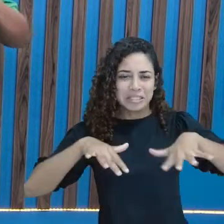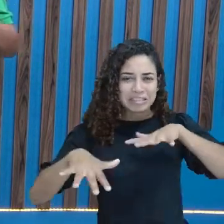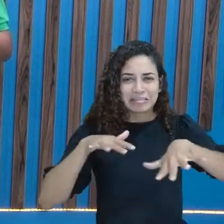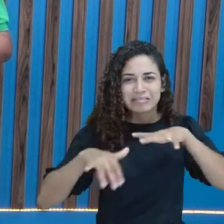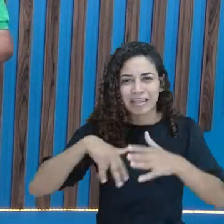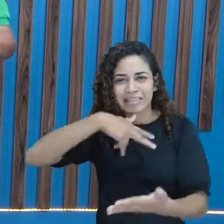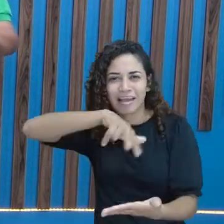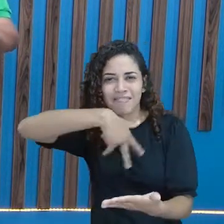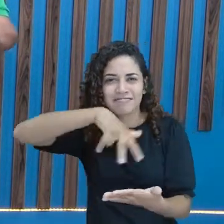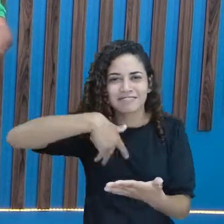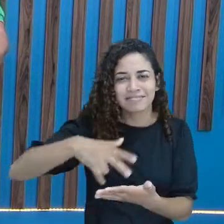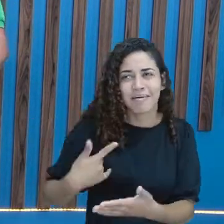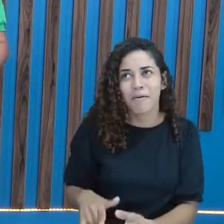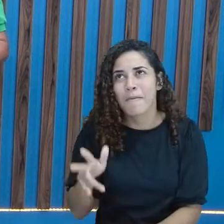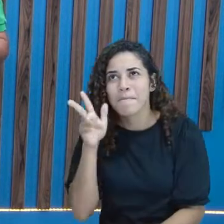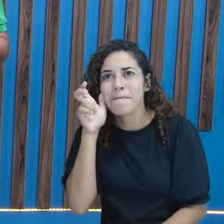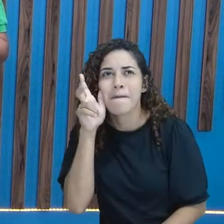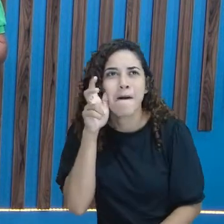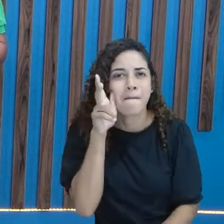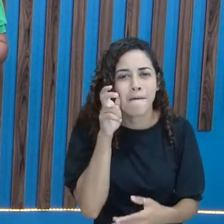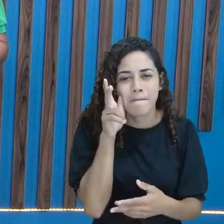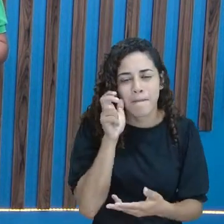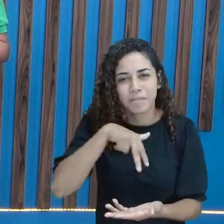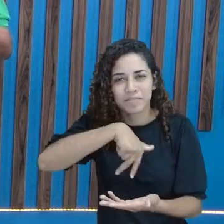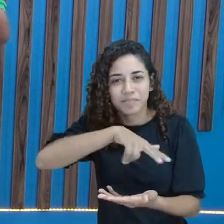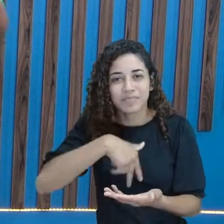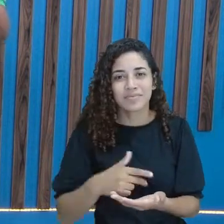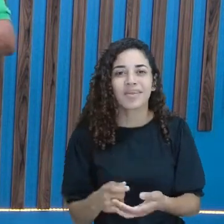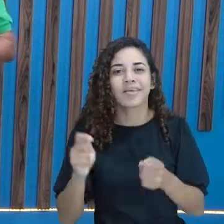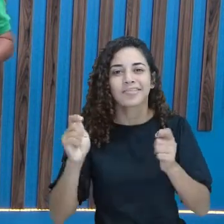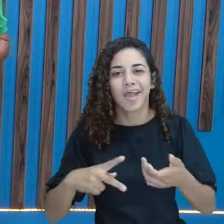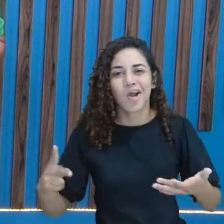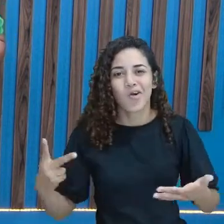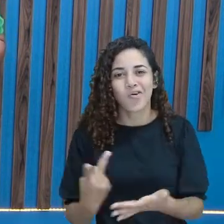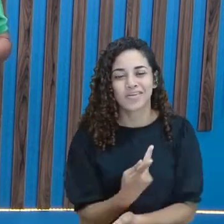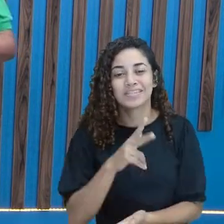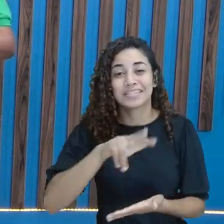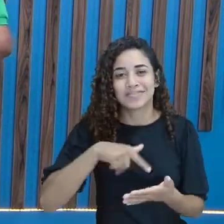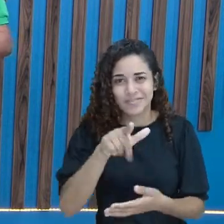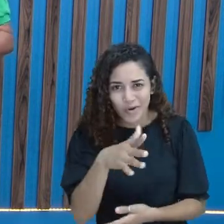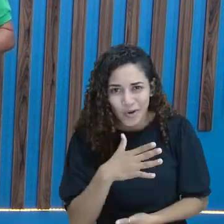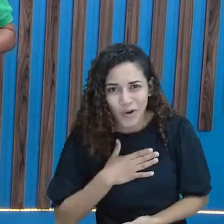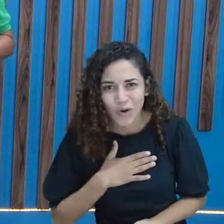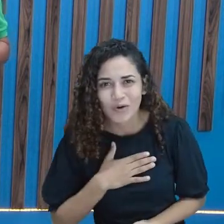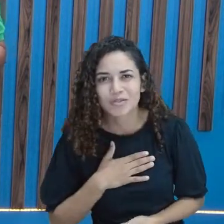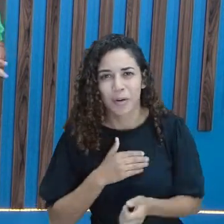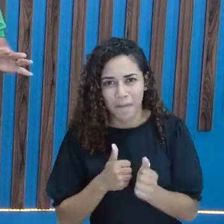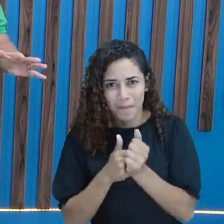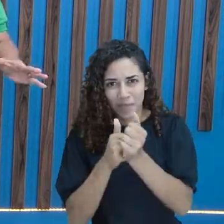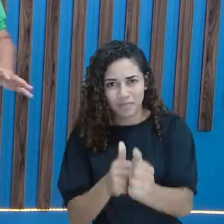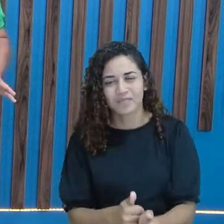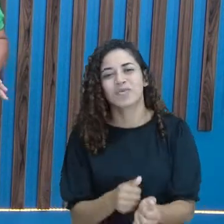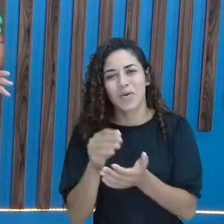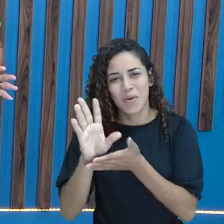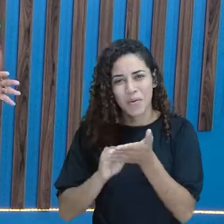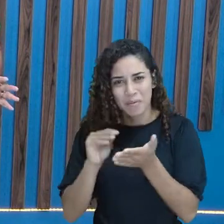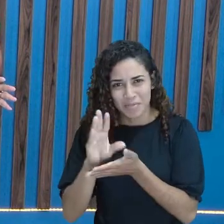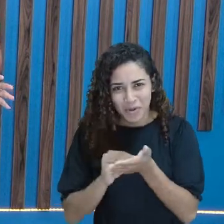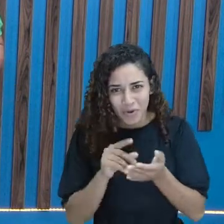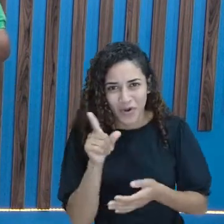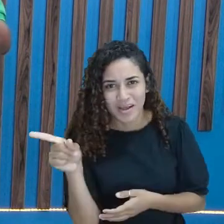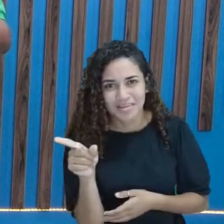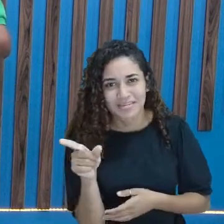para que essa dança pudesse acontecer. Vocês gostaram? Vocês acompanharam aí? Remexeram os